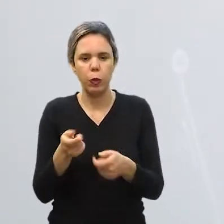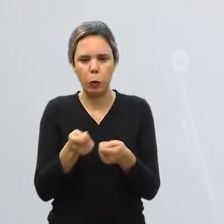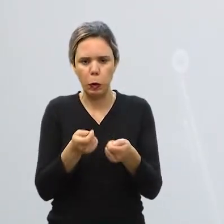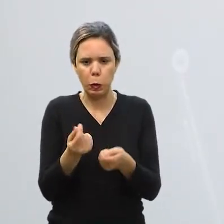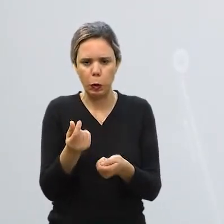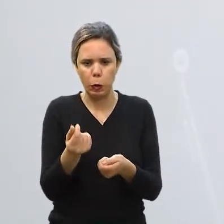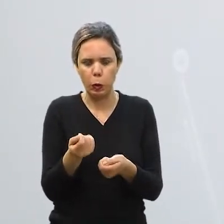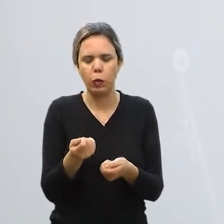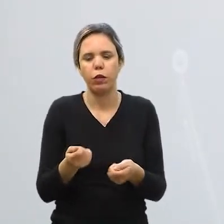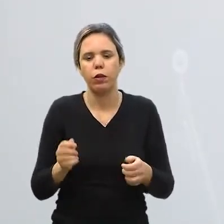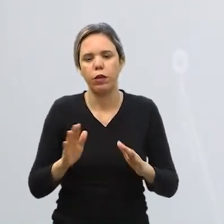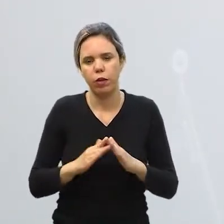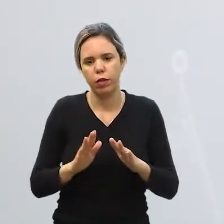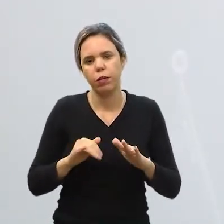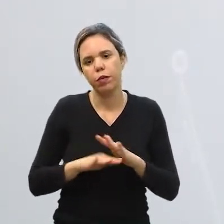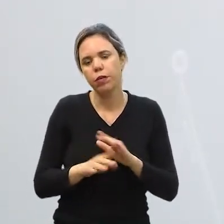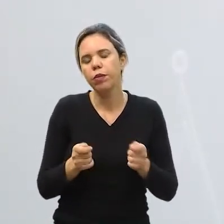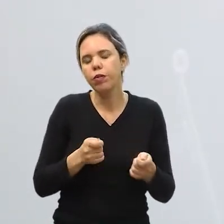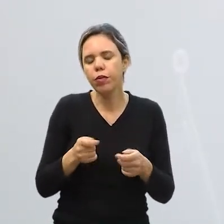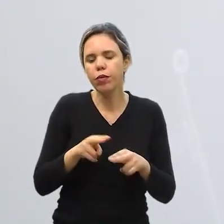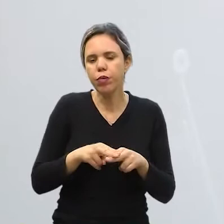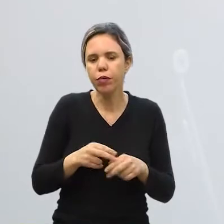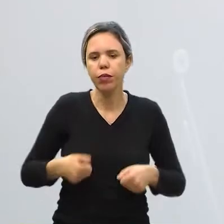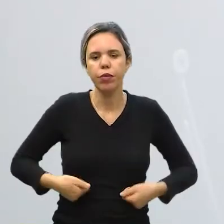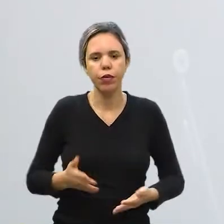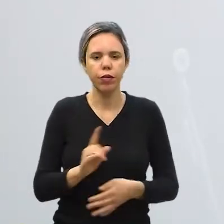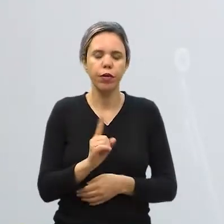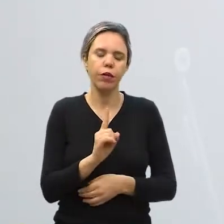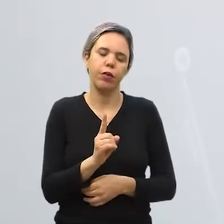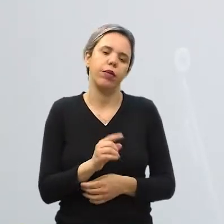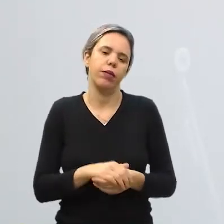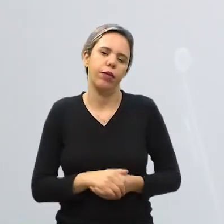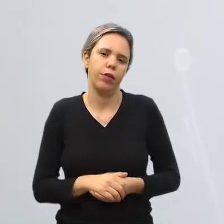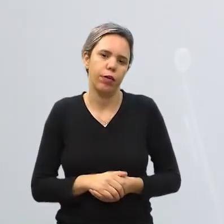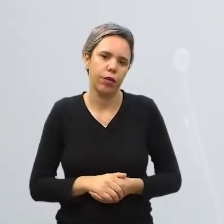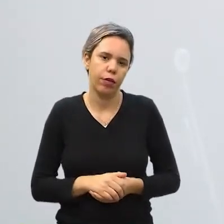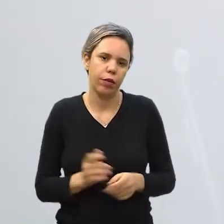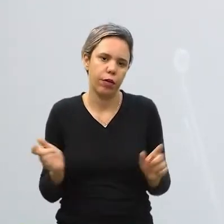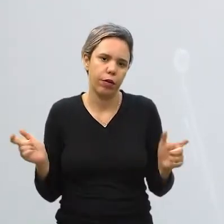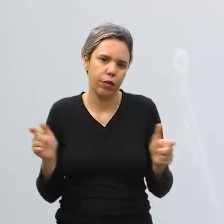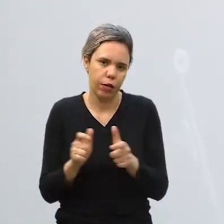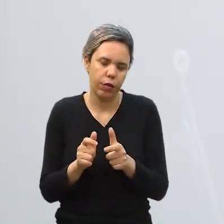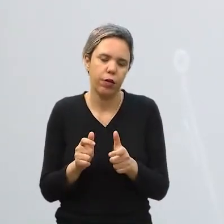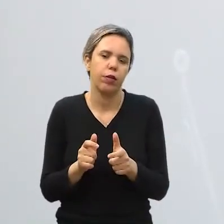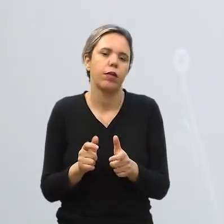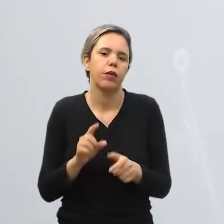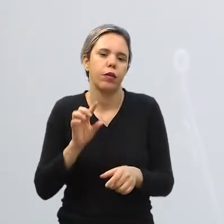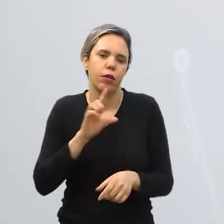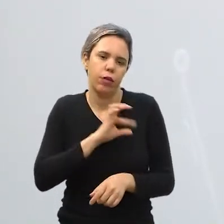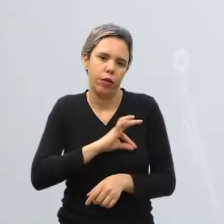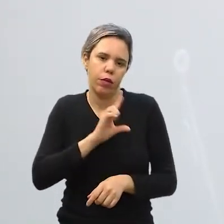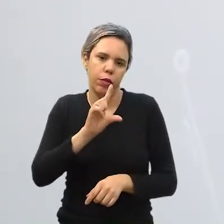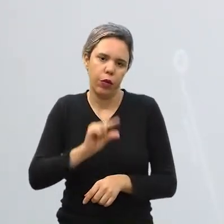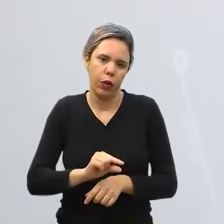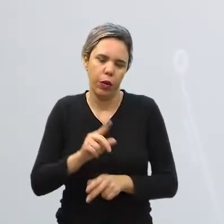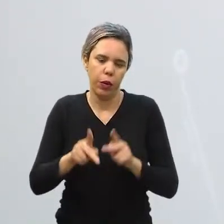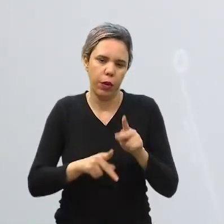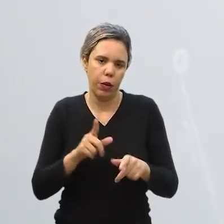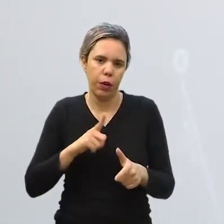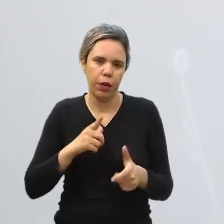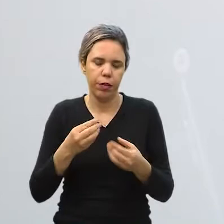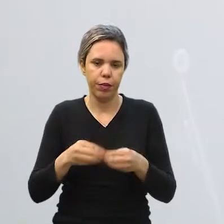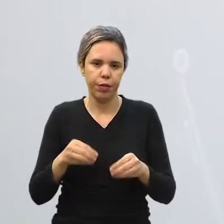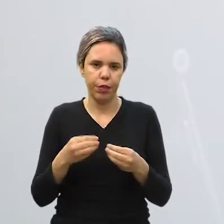segurou o orçamento em casa, até por conta da diminuição, né, da renda. Muita gente acabou tendo